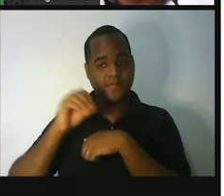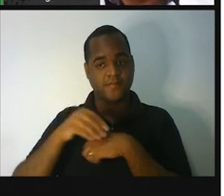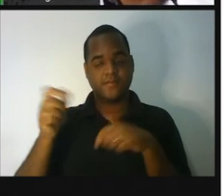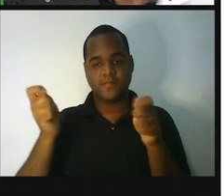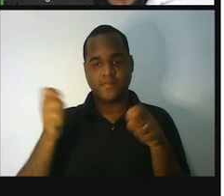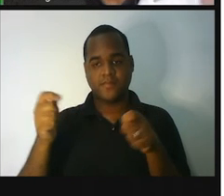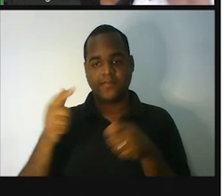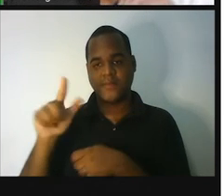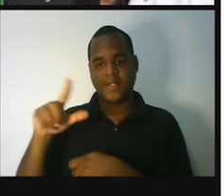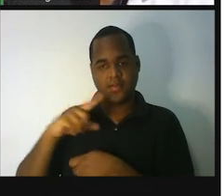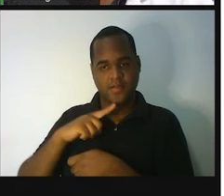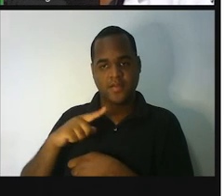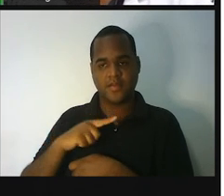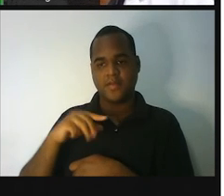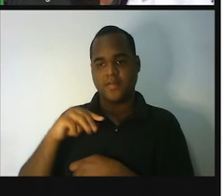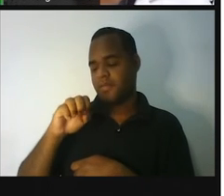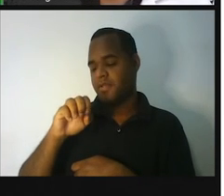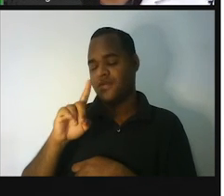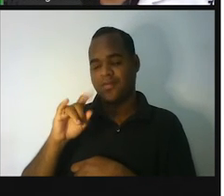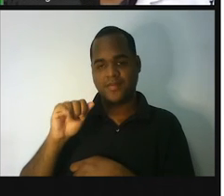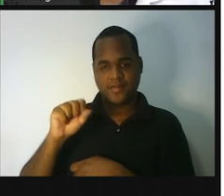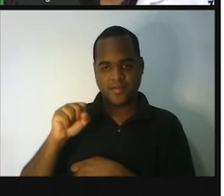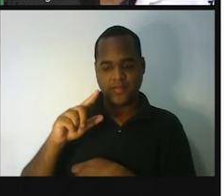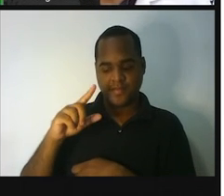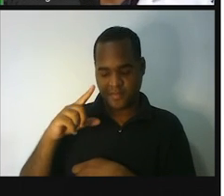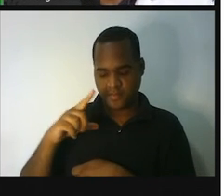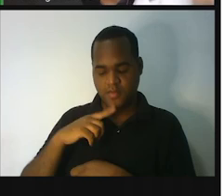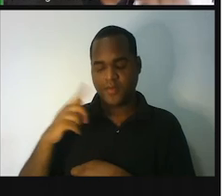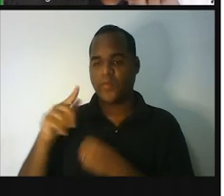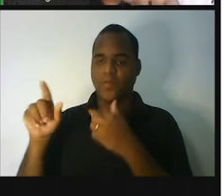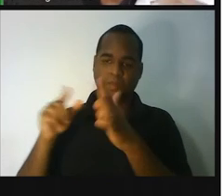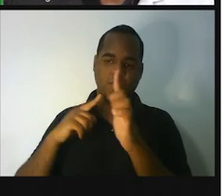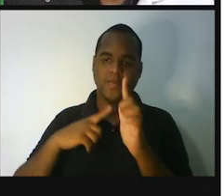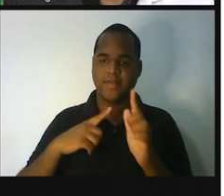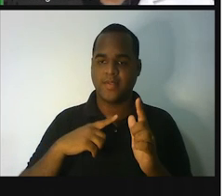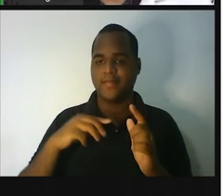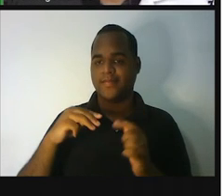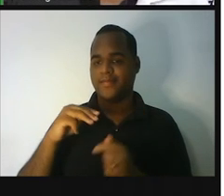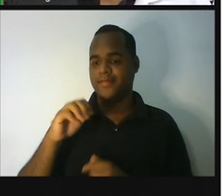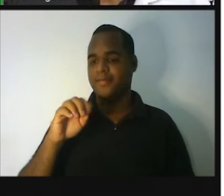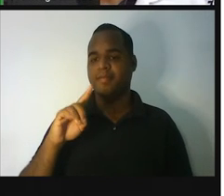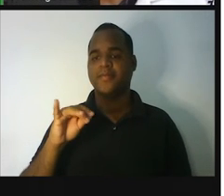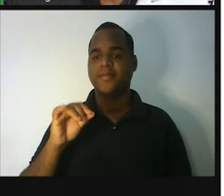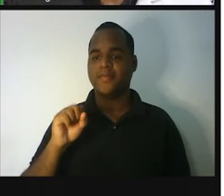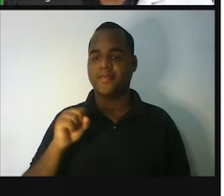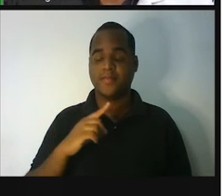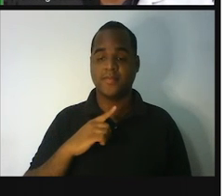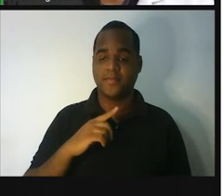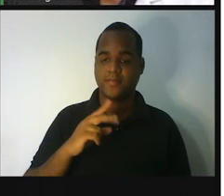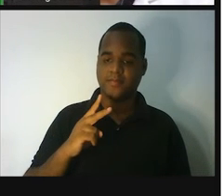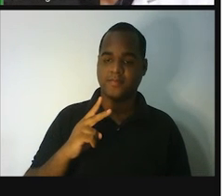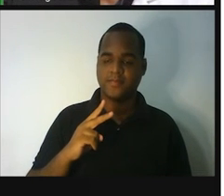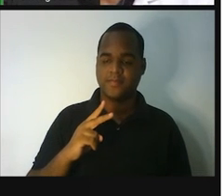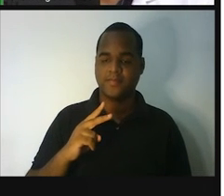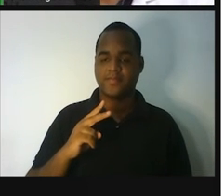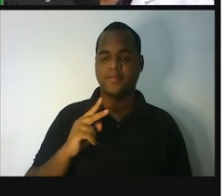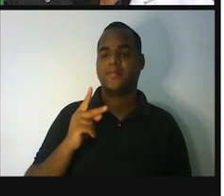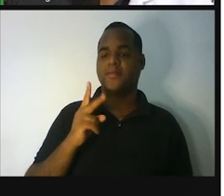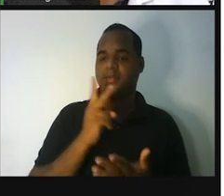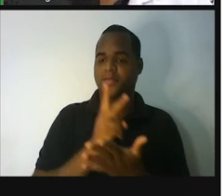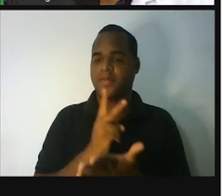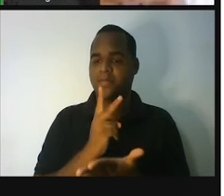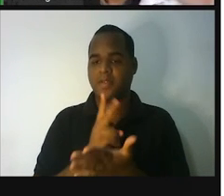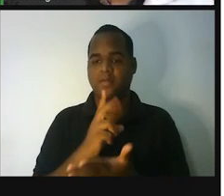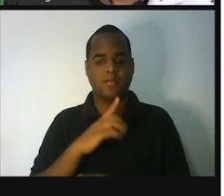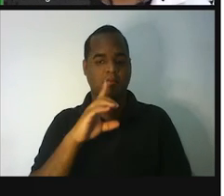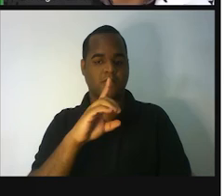unidade de medida para outra unidade de medida que a gente pega aqueles que linha ali olha ele vai para a